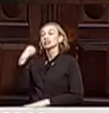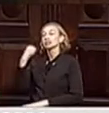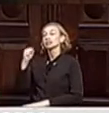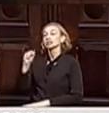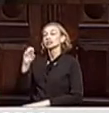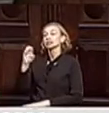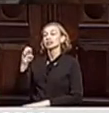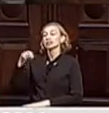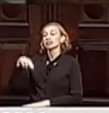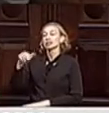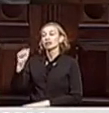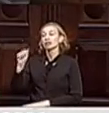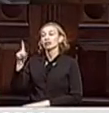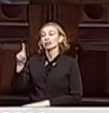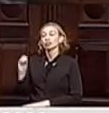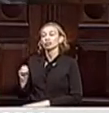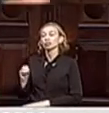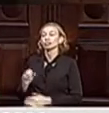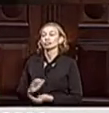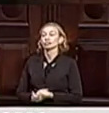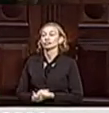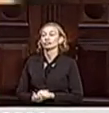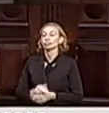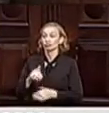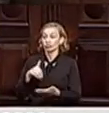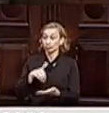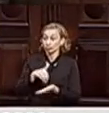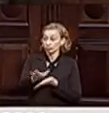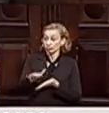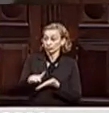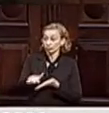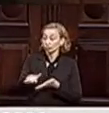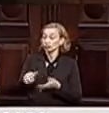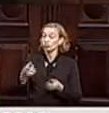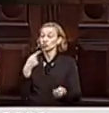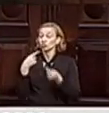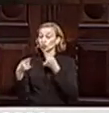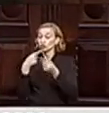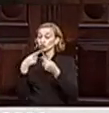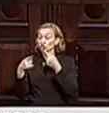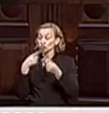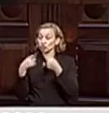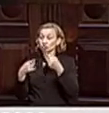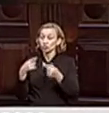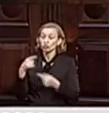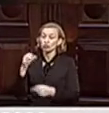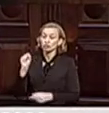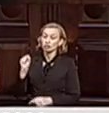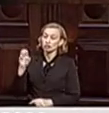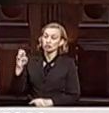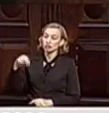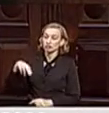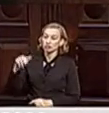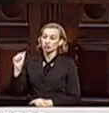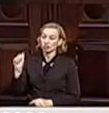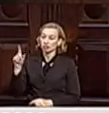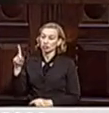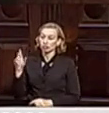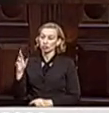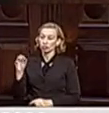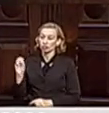o impeachment foi decidido pelos senadores sob a presidência do ministro